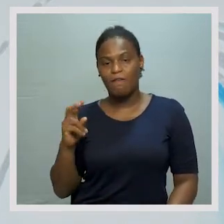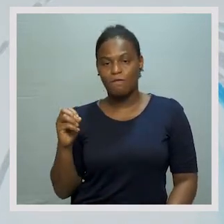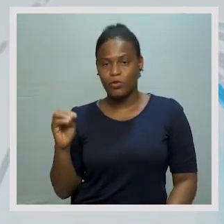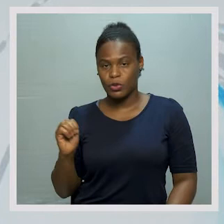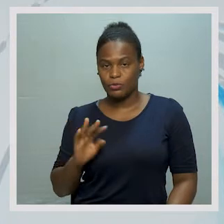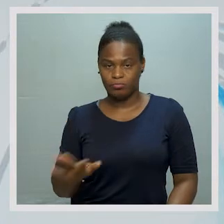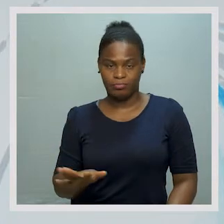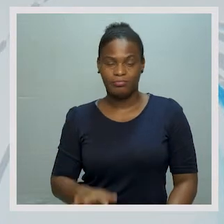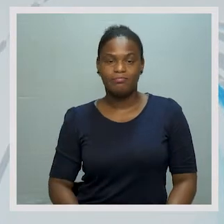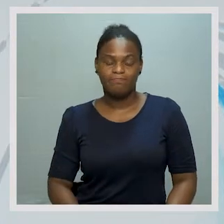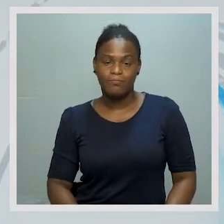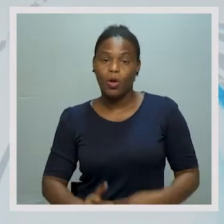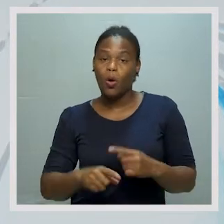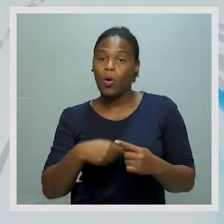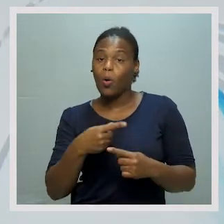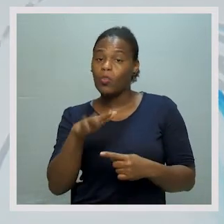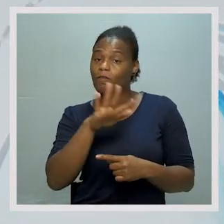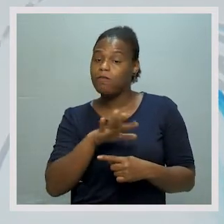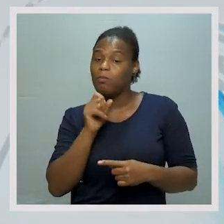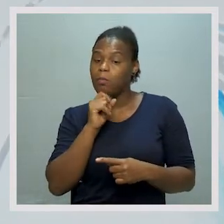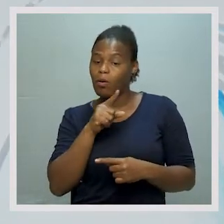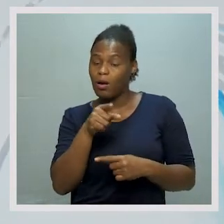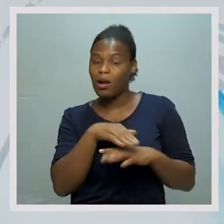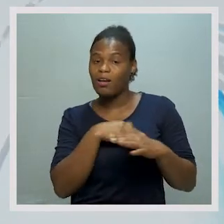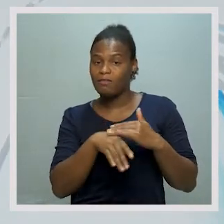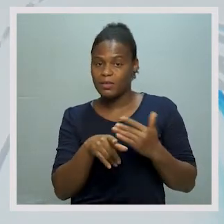3/20. Outra forma que podiam fazer aqui,